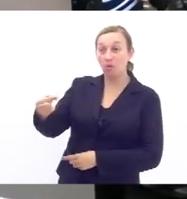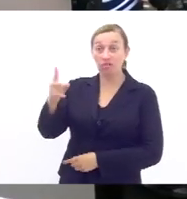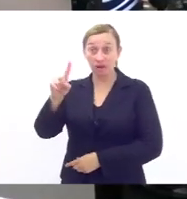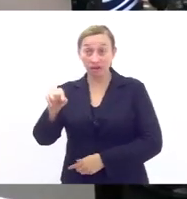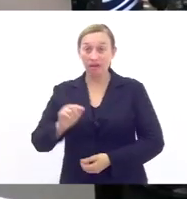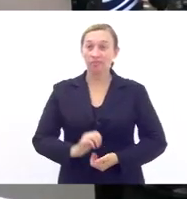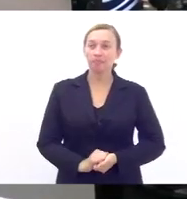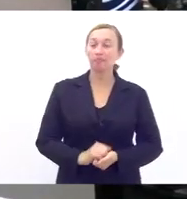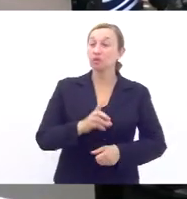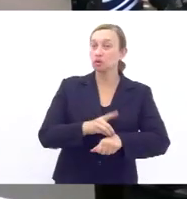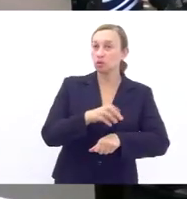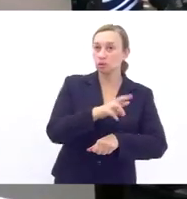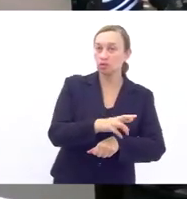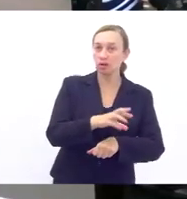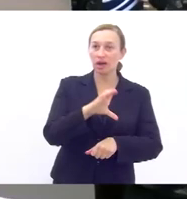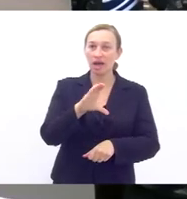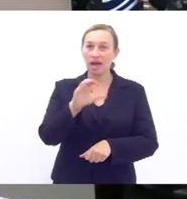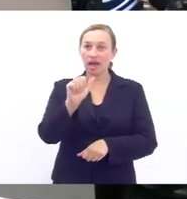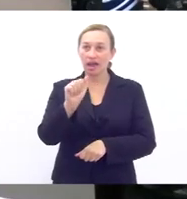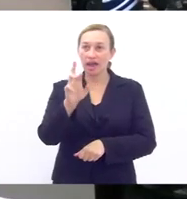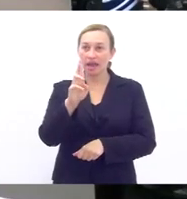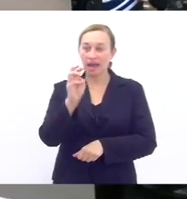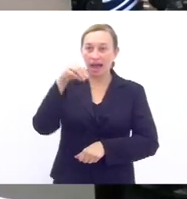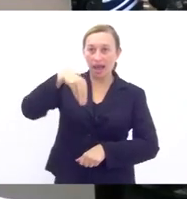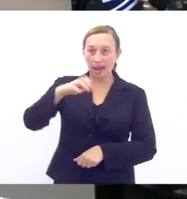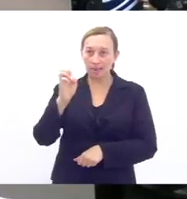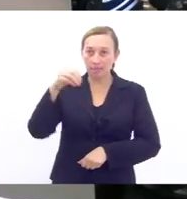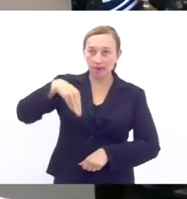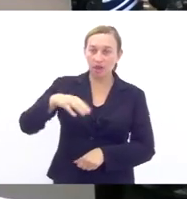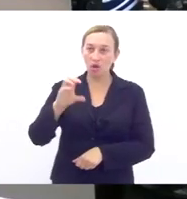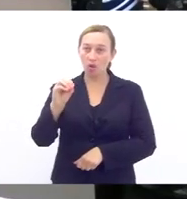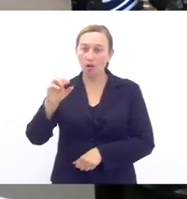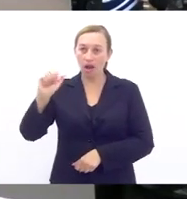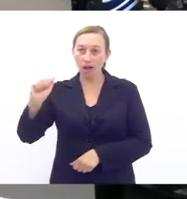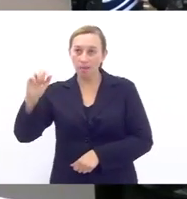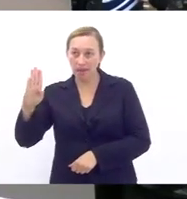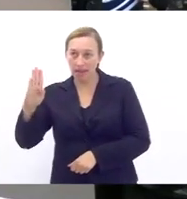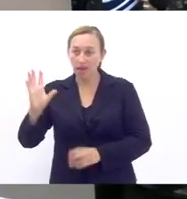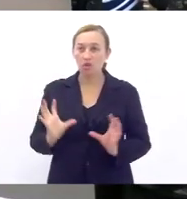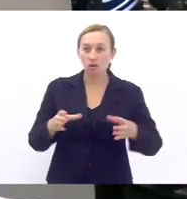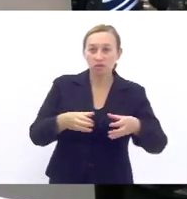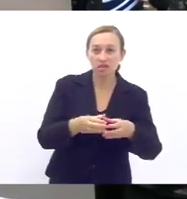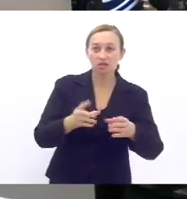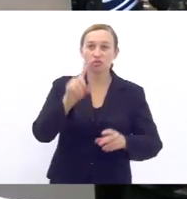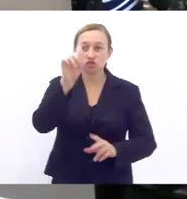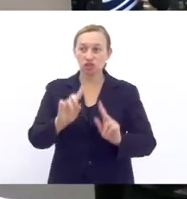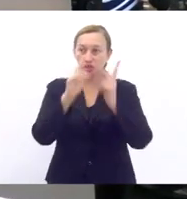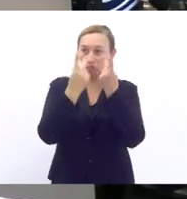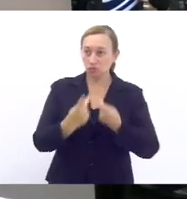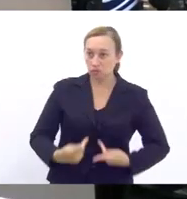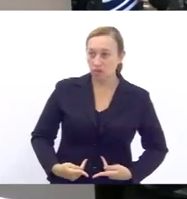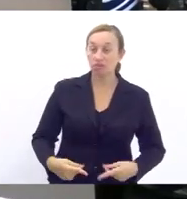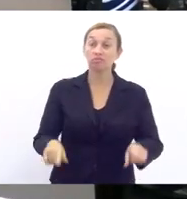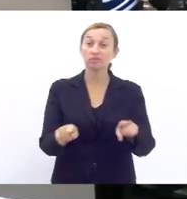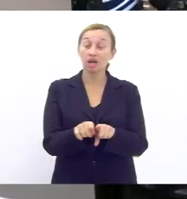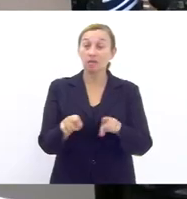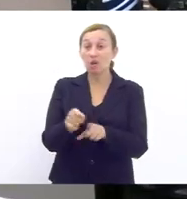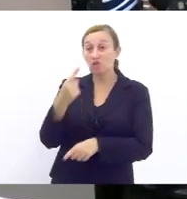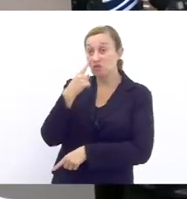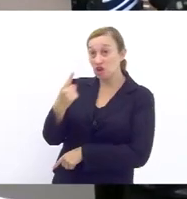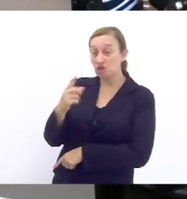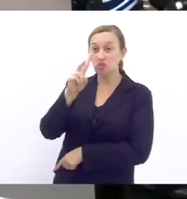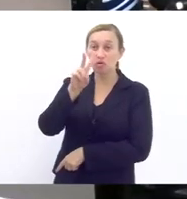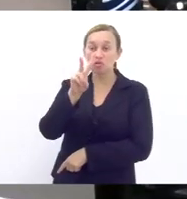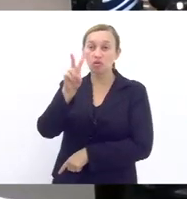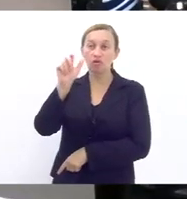a doutora Carmem Lúcia Lourenço Felipe da OAB Comissão de Direitos Humanos vejo também que o Vanderlei